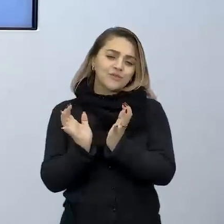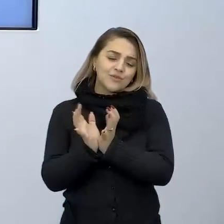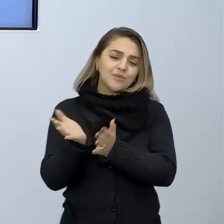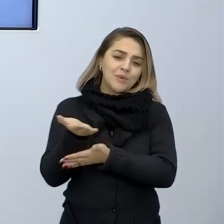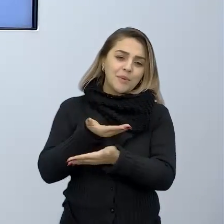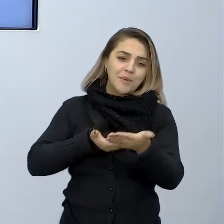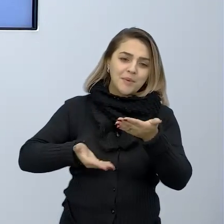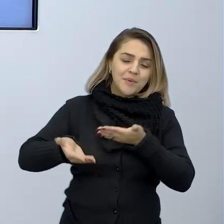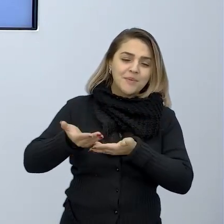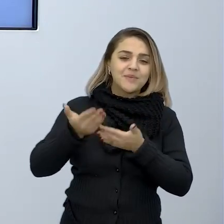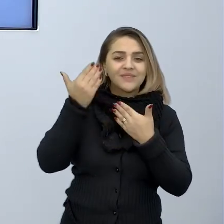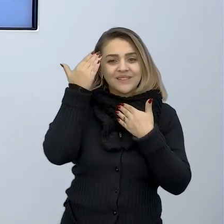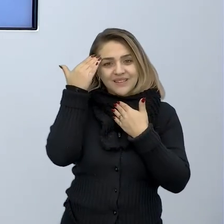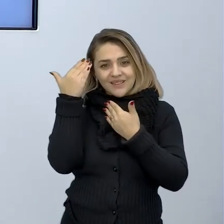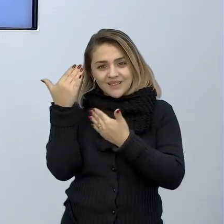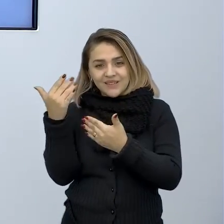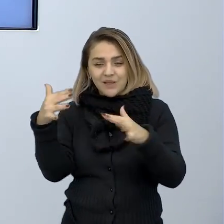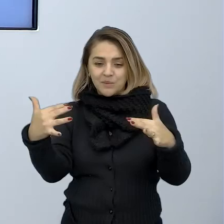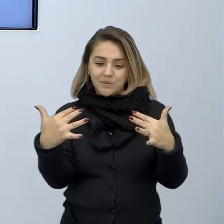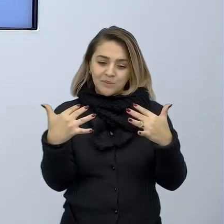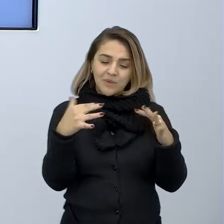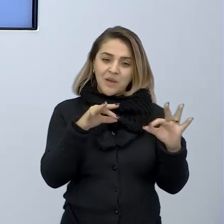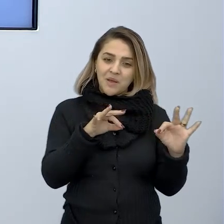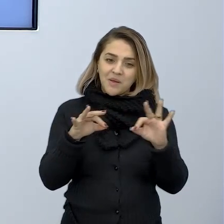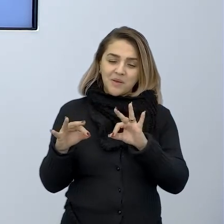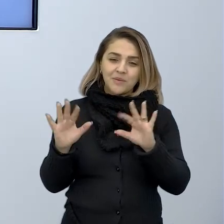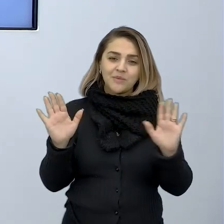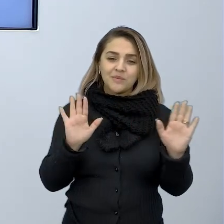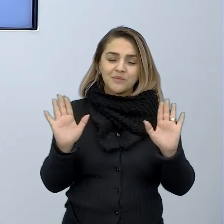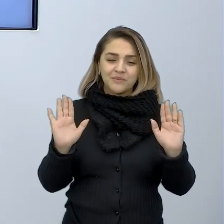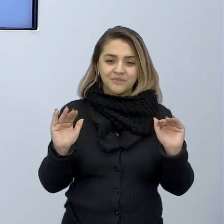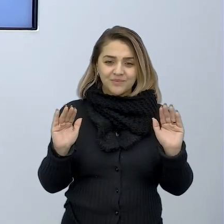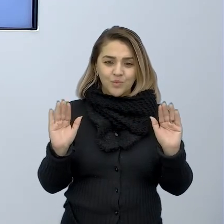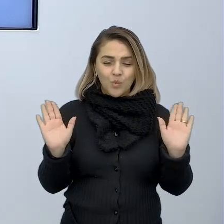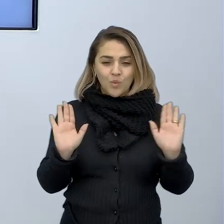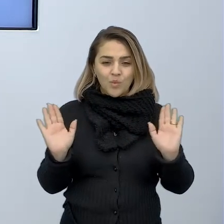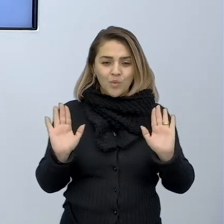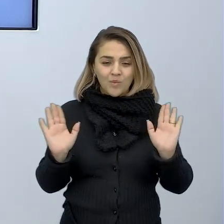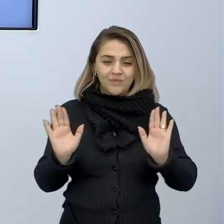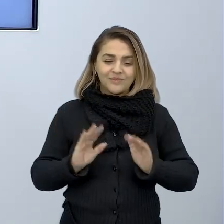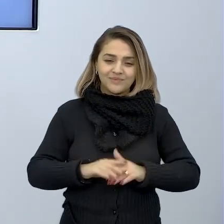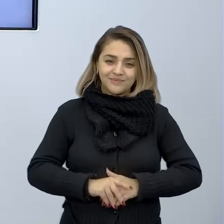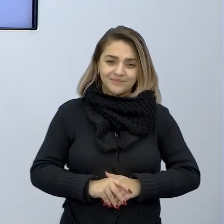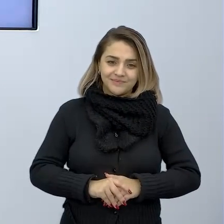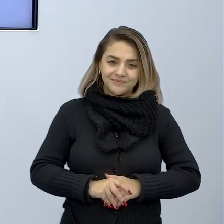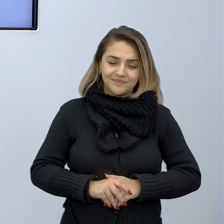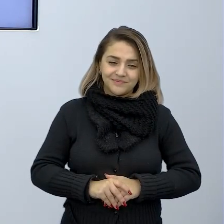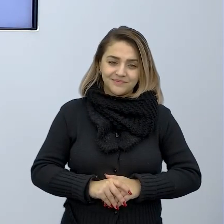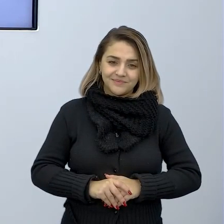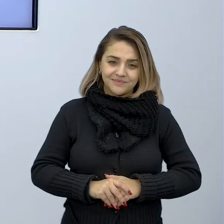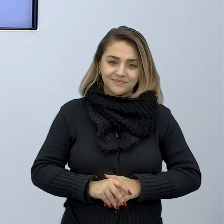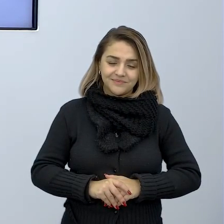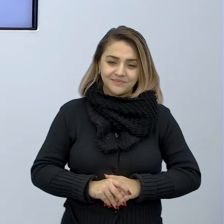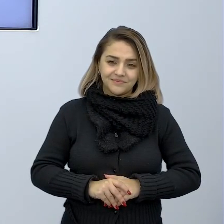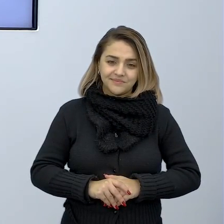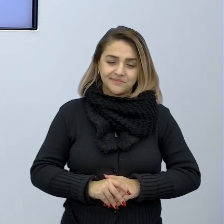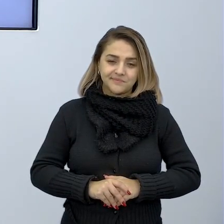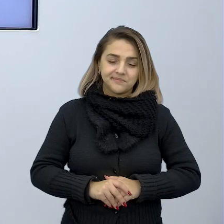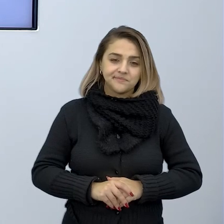aqui agradecer a audiência de todos. Beijão, a gente se vê em breve. Tchau. Valeu, galera. Tchau, tchau.